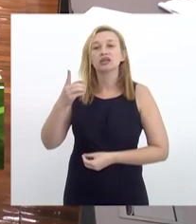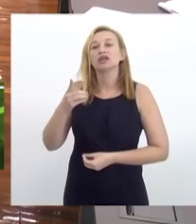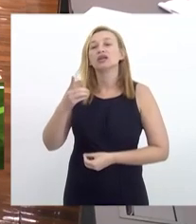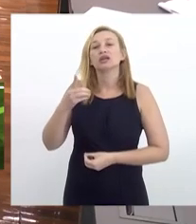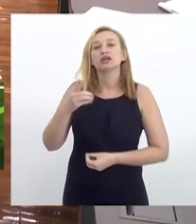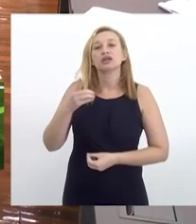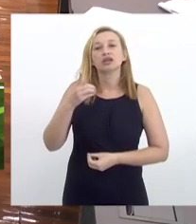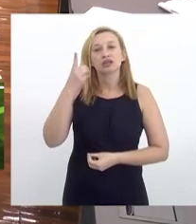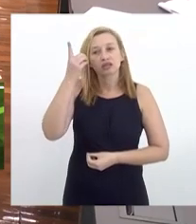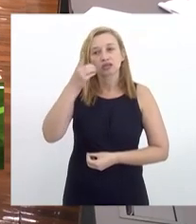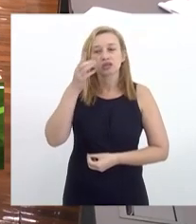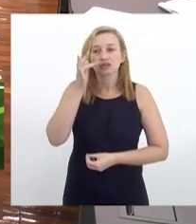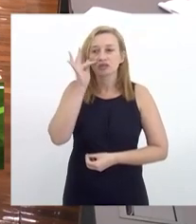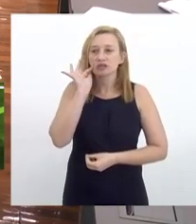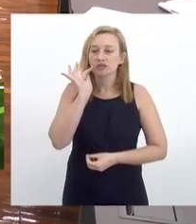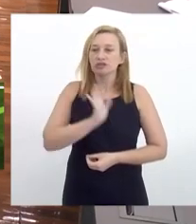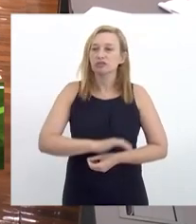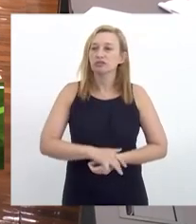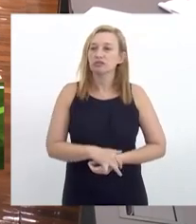Serafine